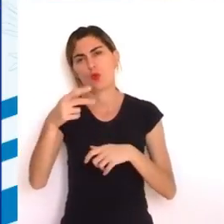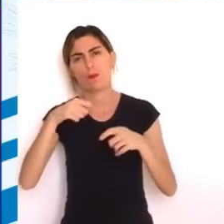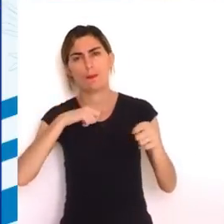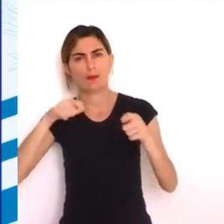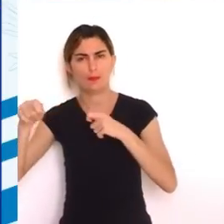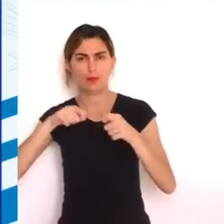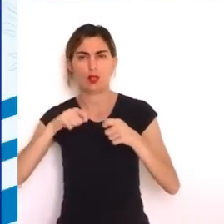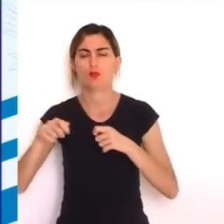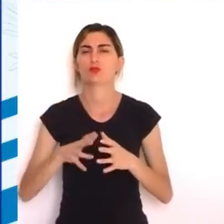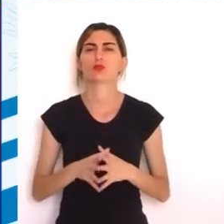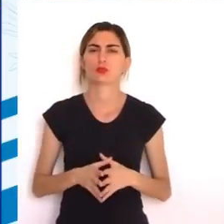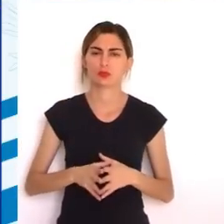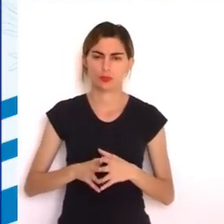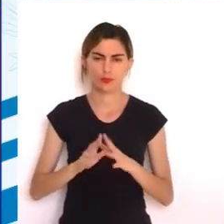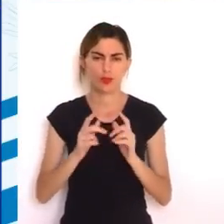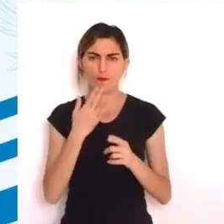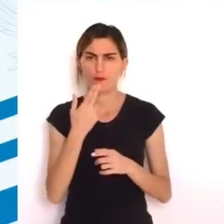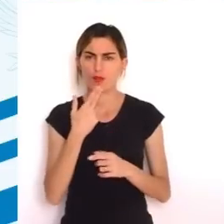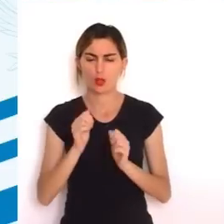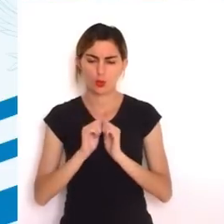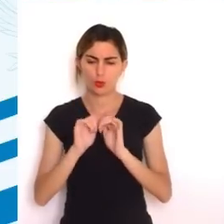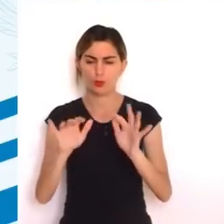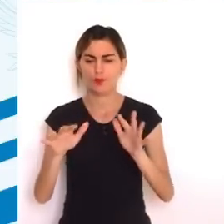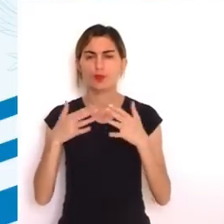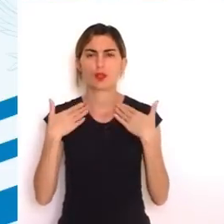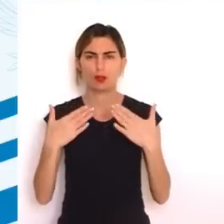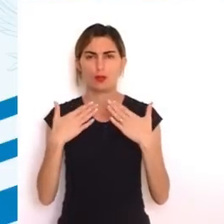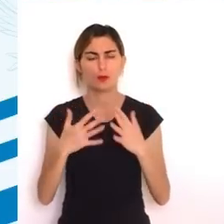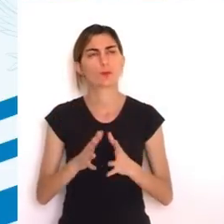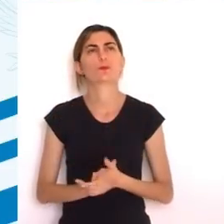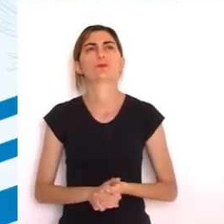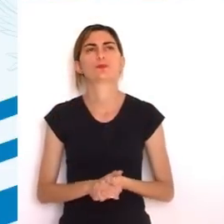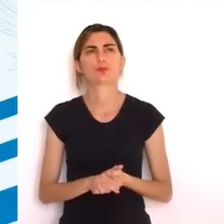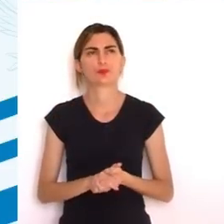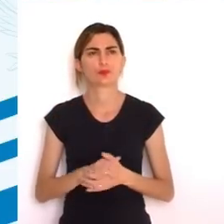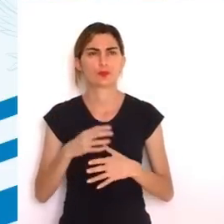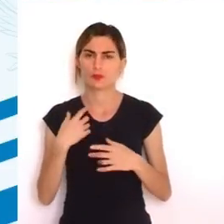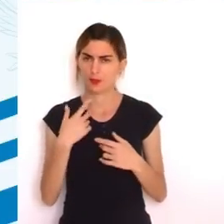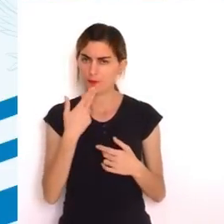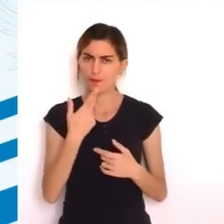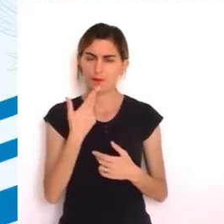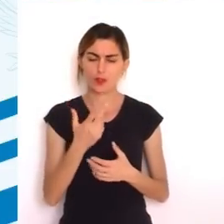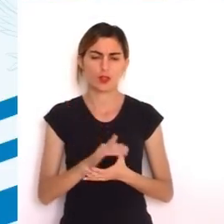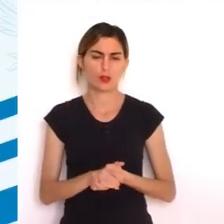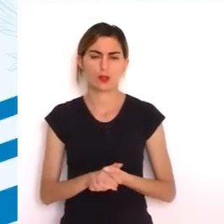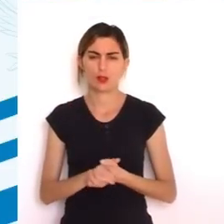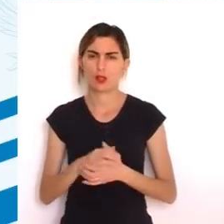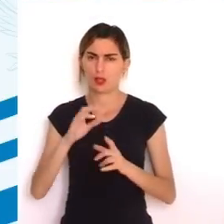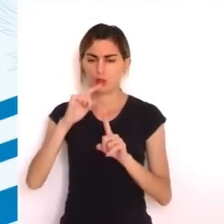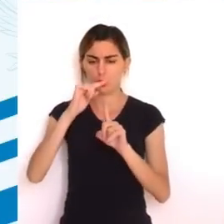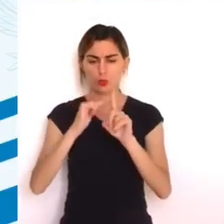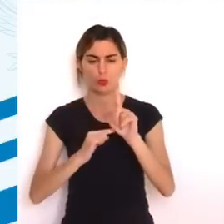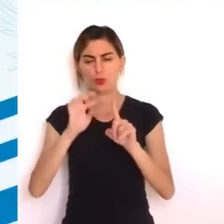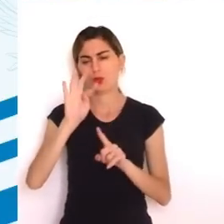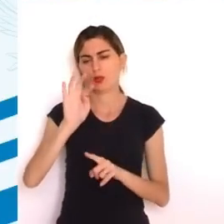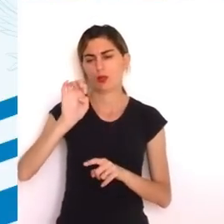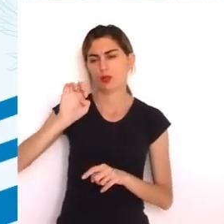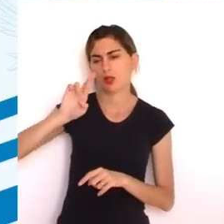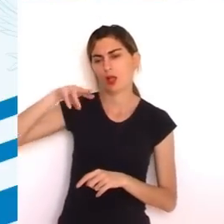de vidro ou de plástico. Falando ainda de propagação de calor, né? Bora falar aí